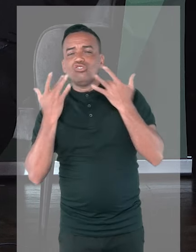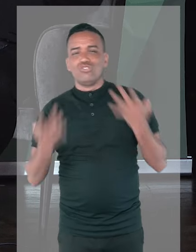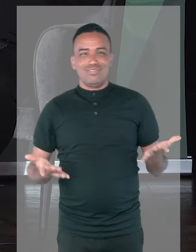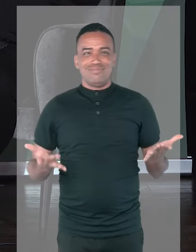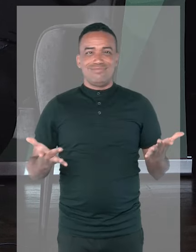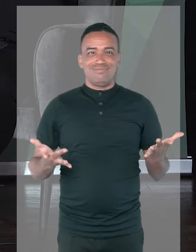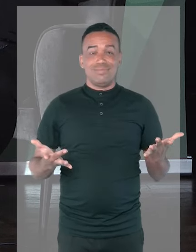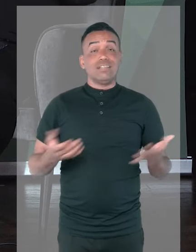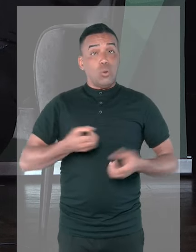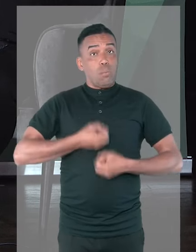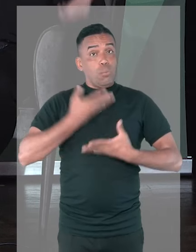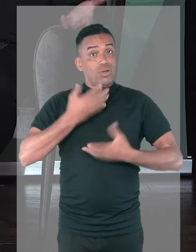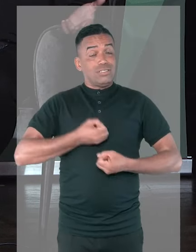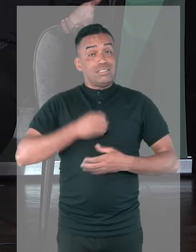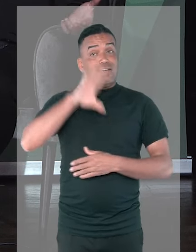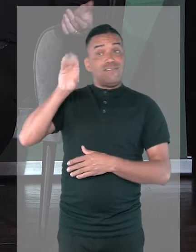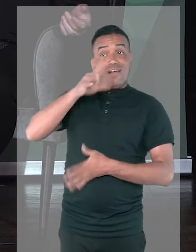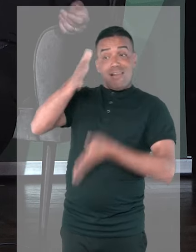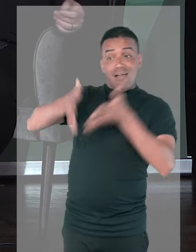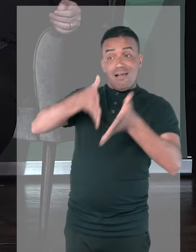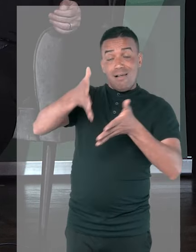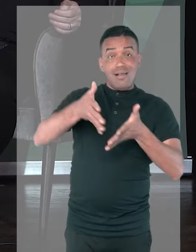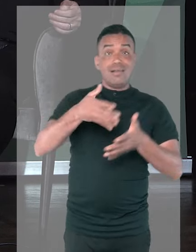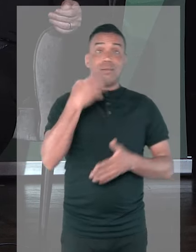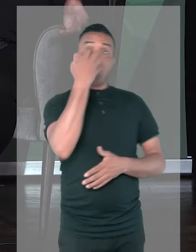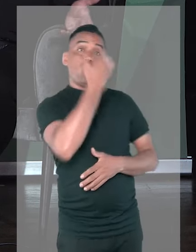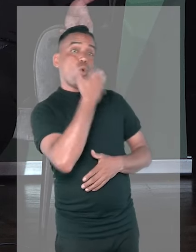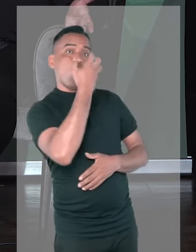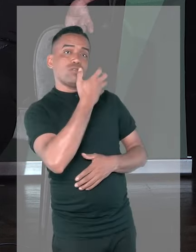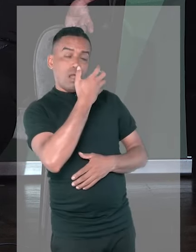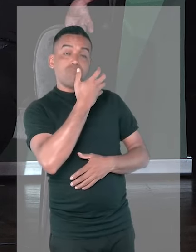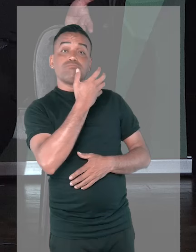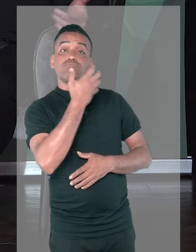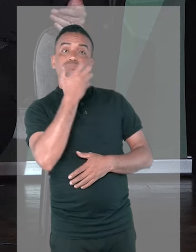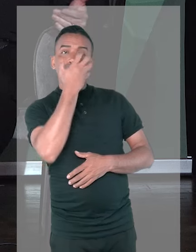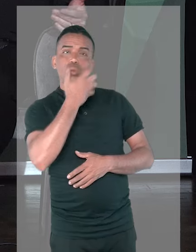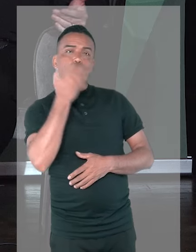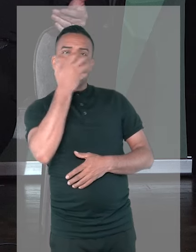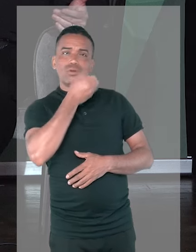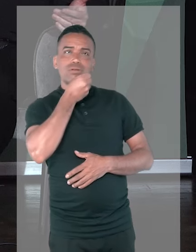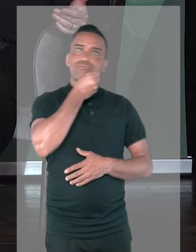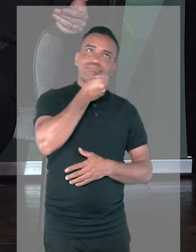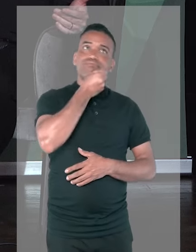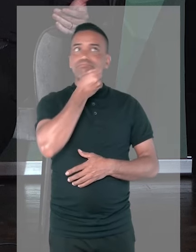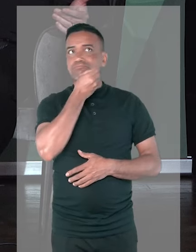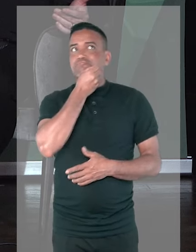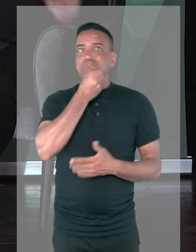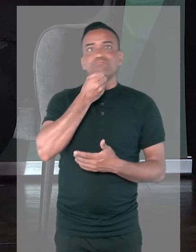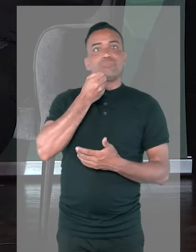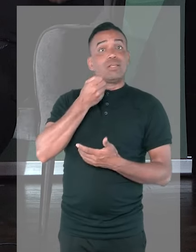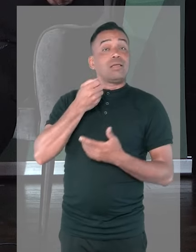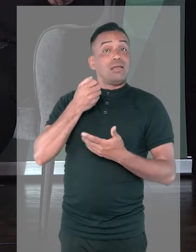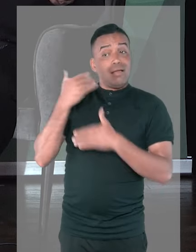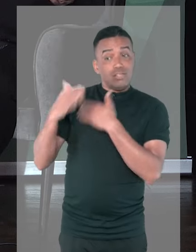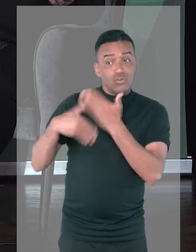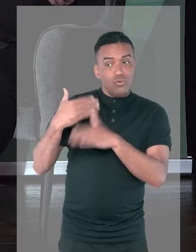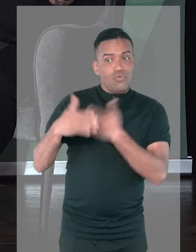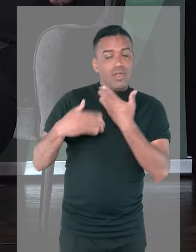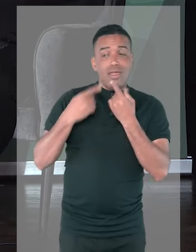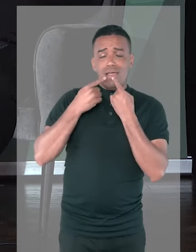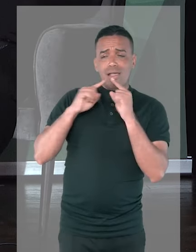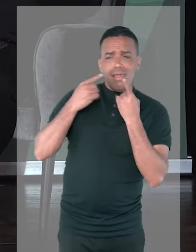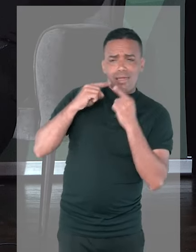dramaturgia, a poesia falada, a poesia musicada, podem permitir que a gente se desenvolva